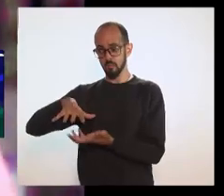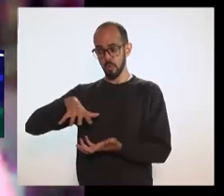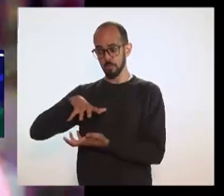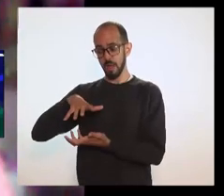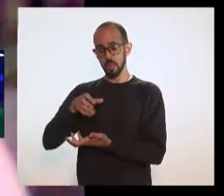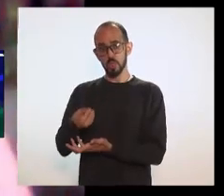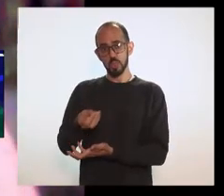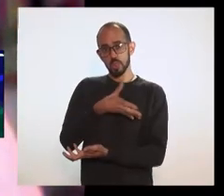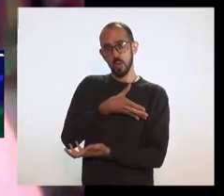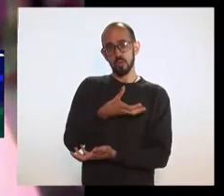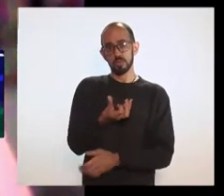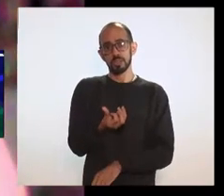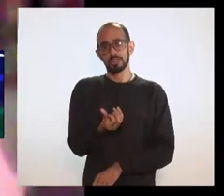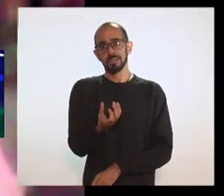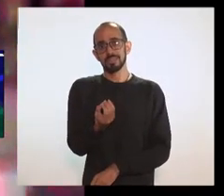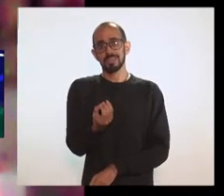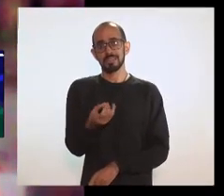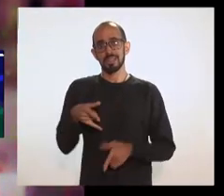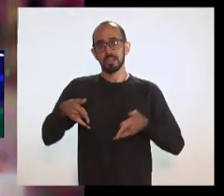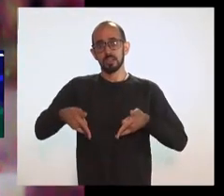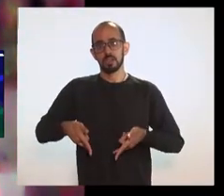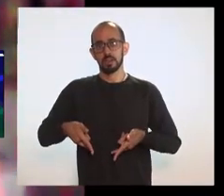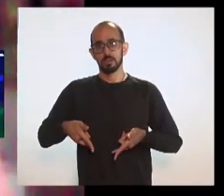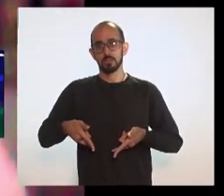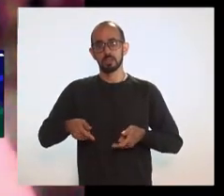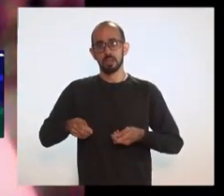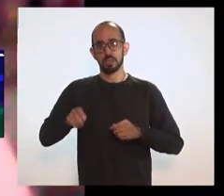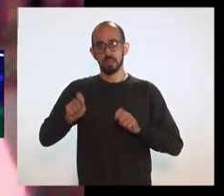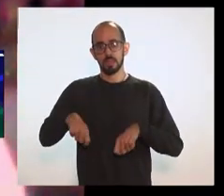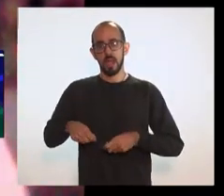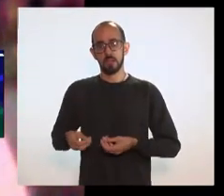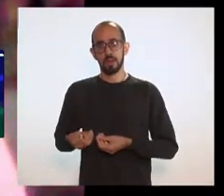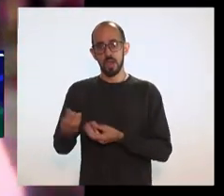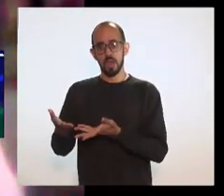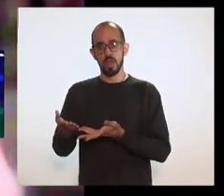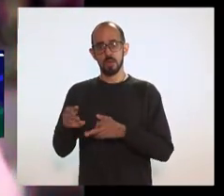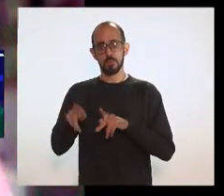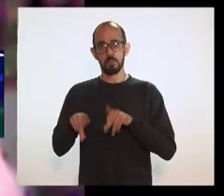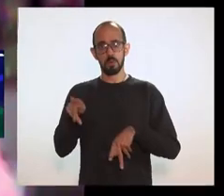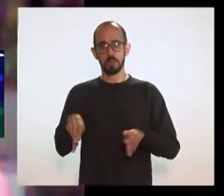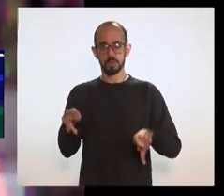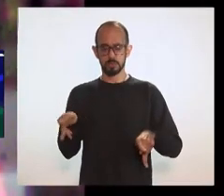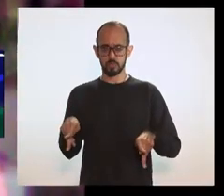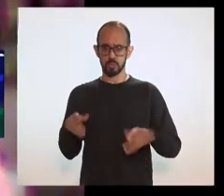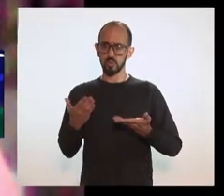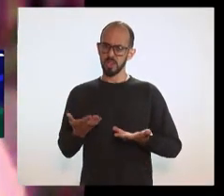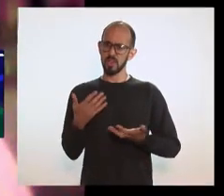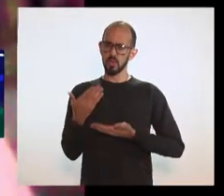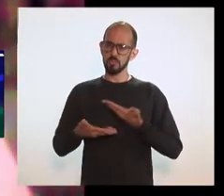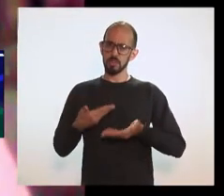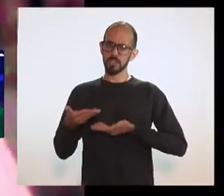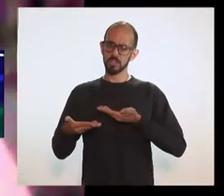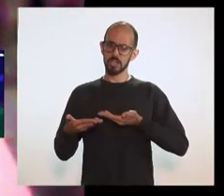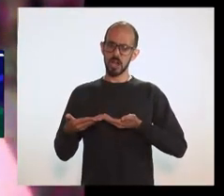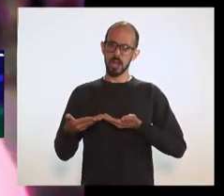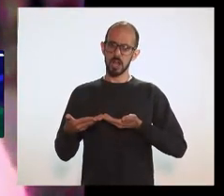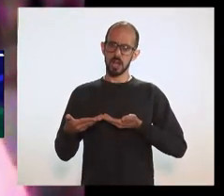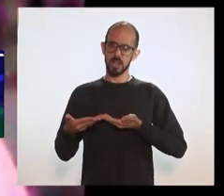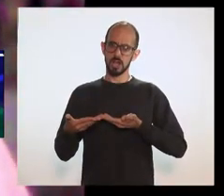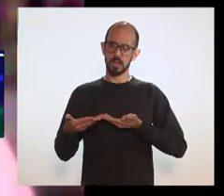ofertar 60 leitos para a população. E eu quero compartilhar com a população agora uma informação. Você sabe qual